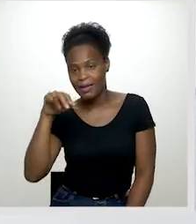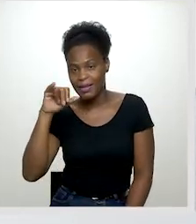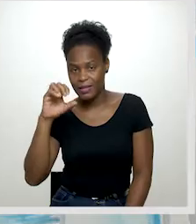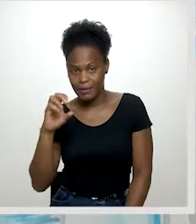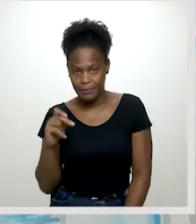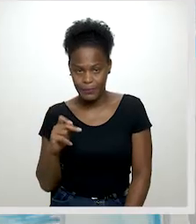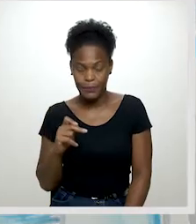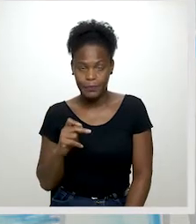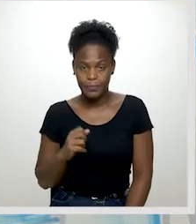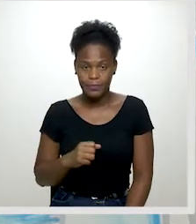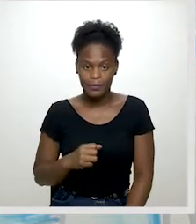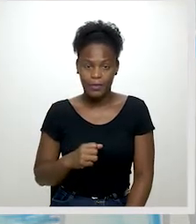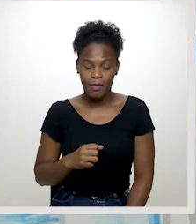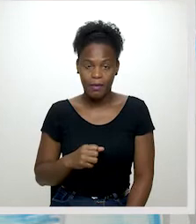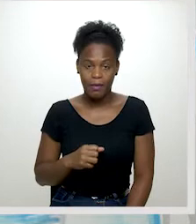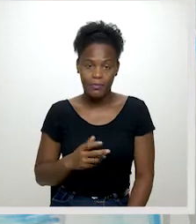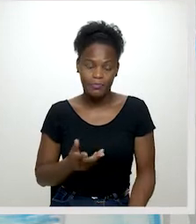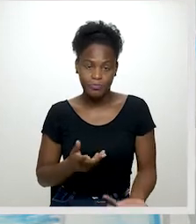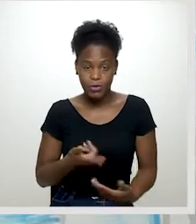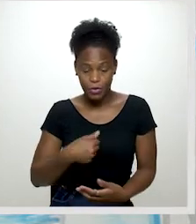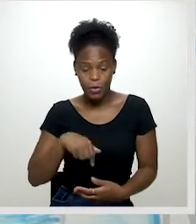Como sabemos, aqui temos